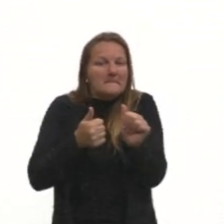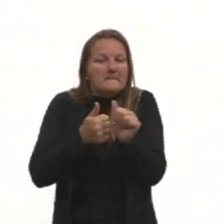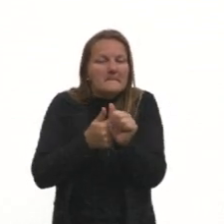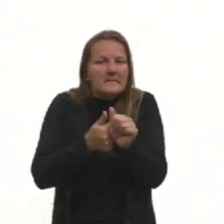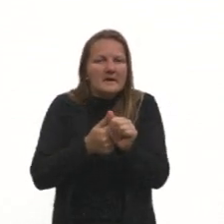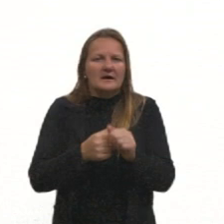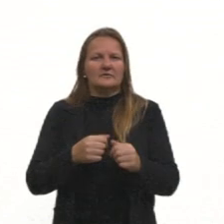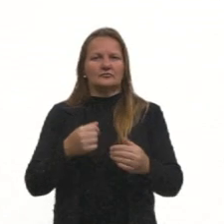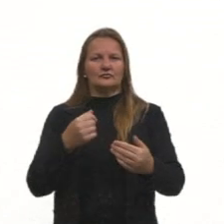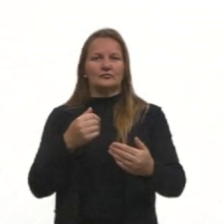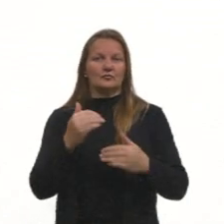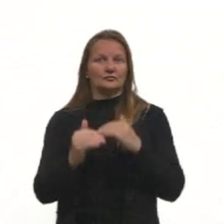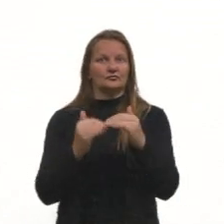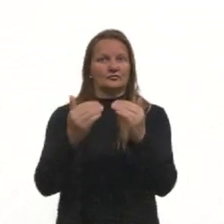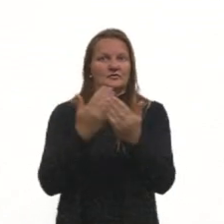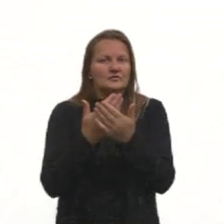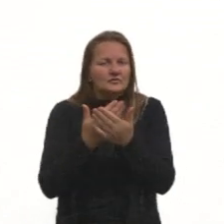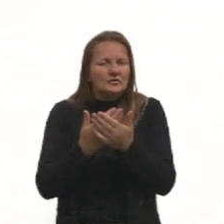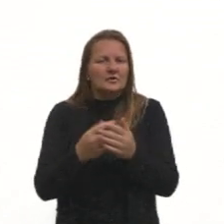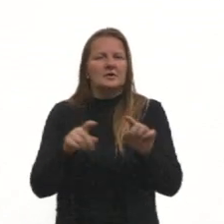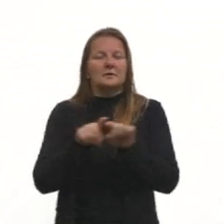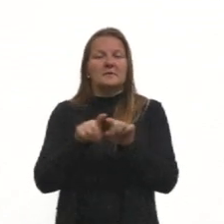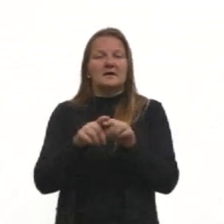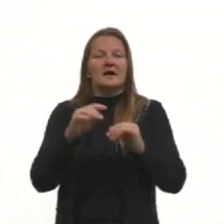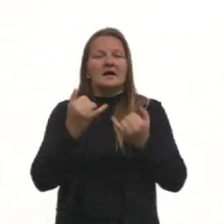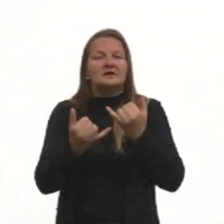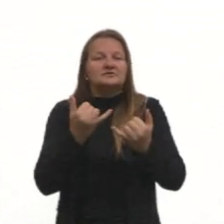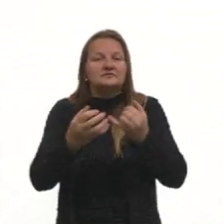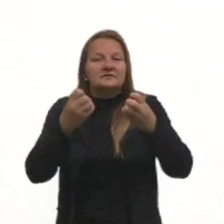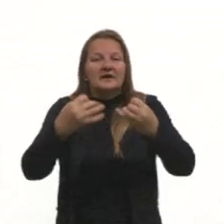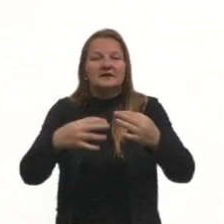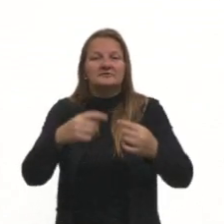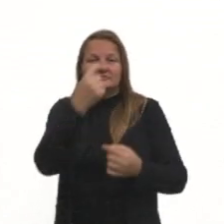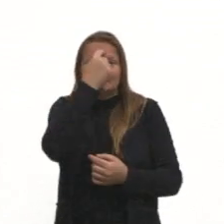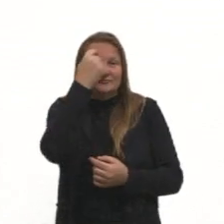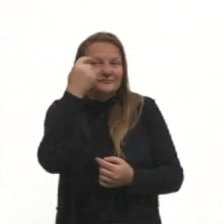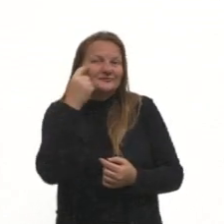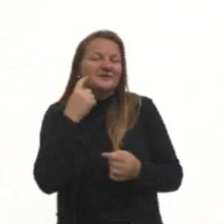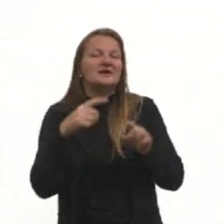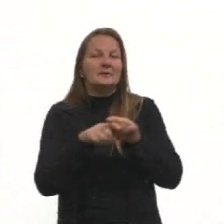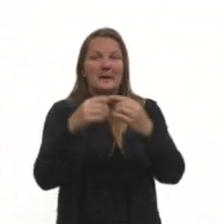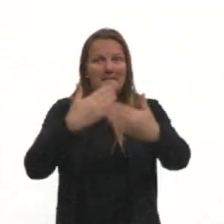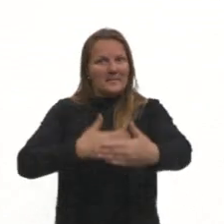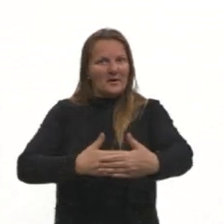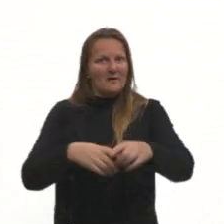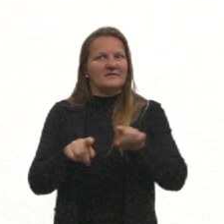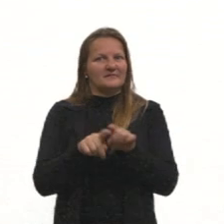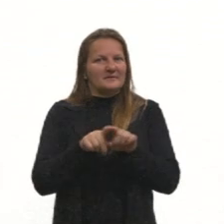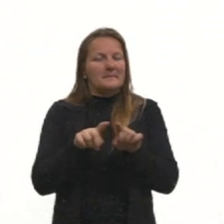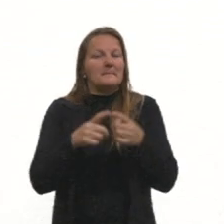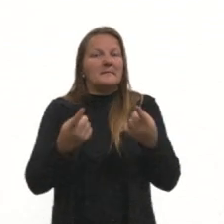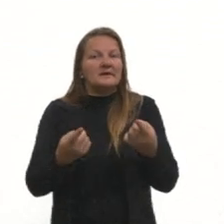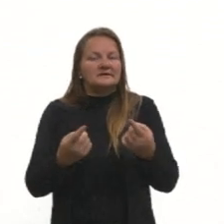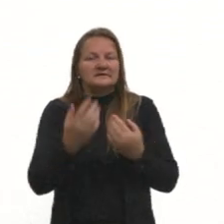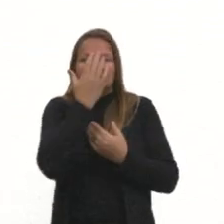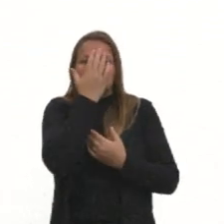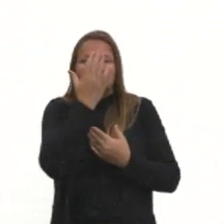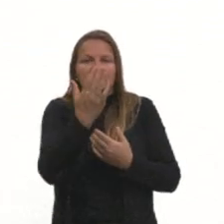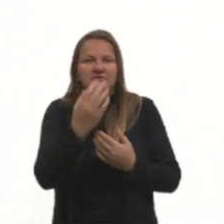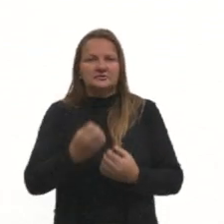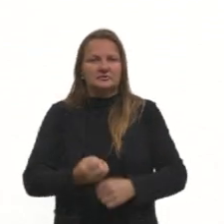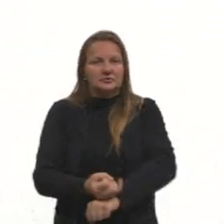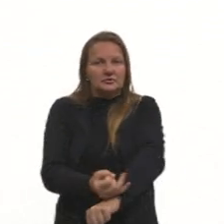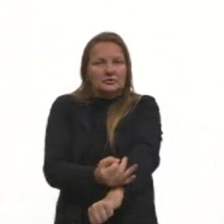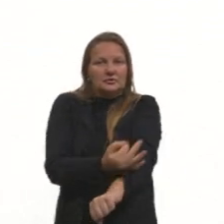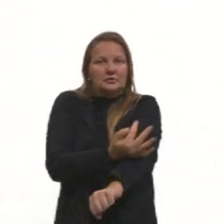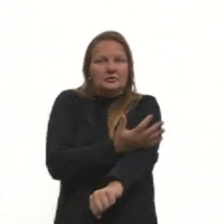desempenho escolar na realização das atividades acadêmicas e também nas provas mas diante dessas emoções